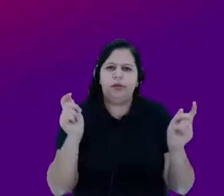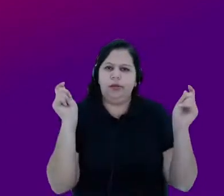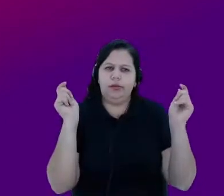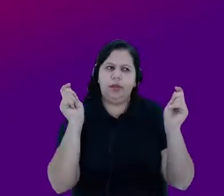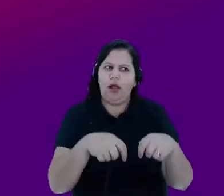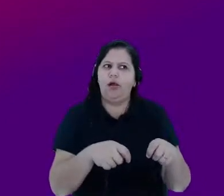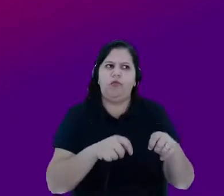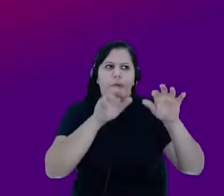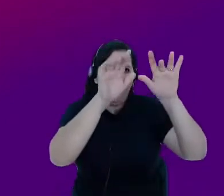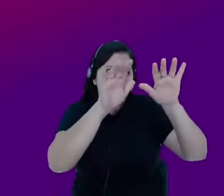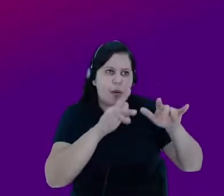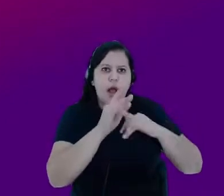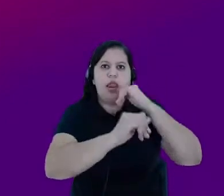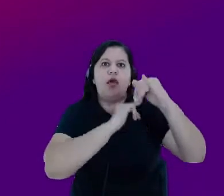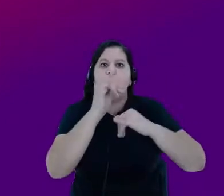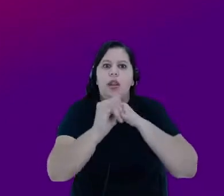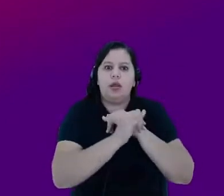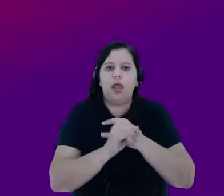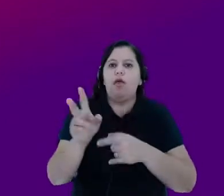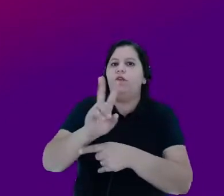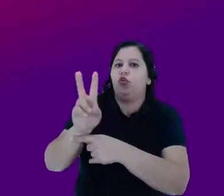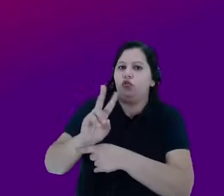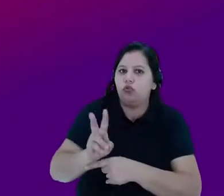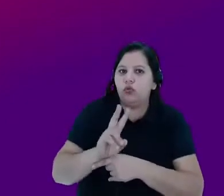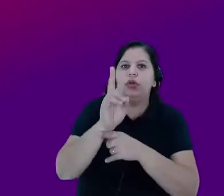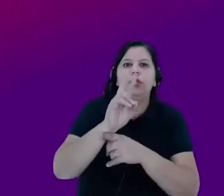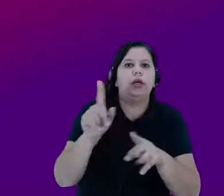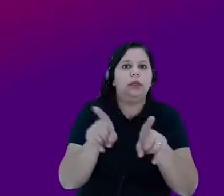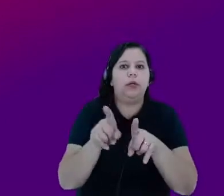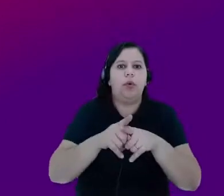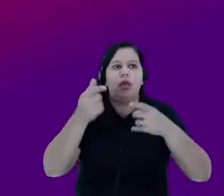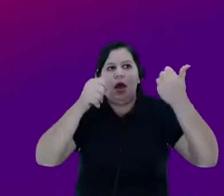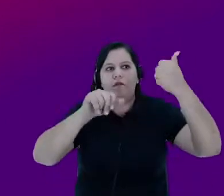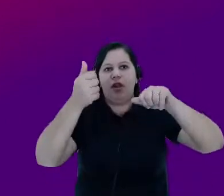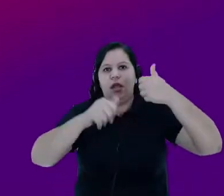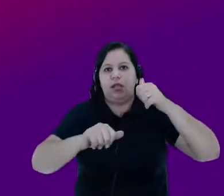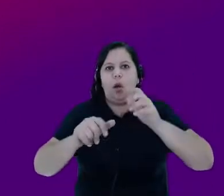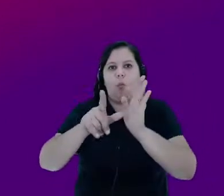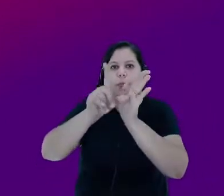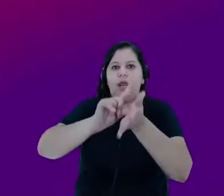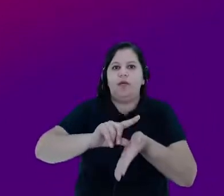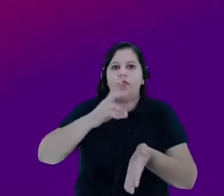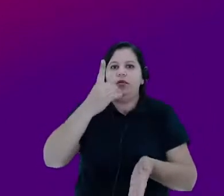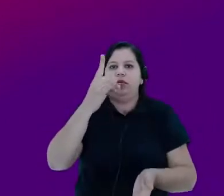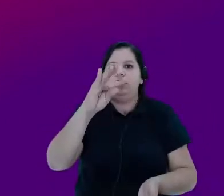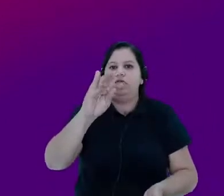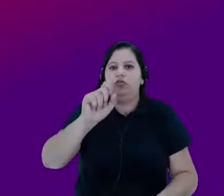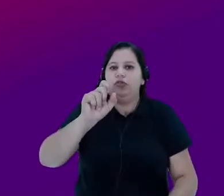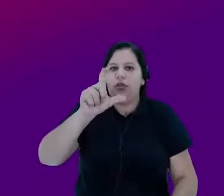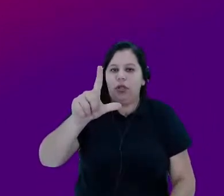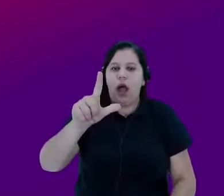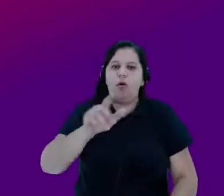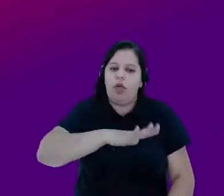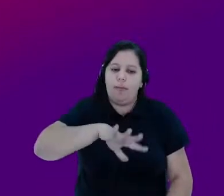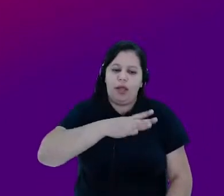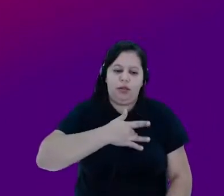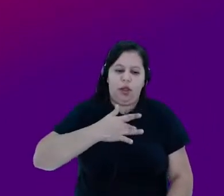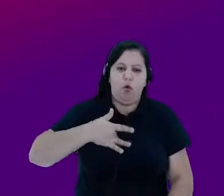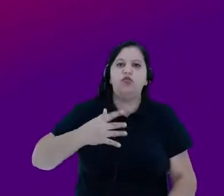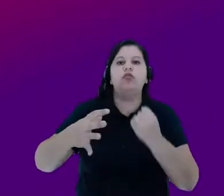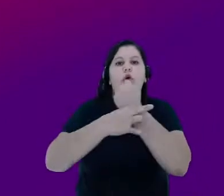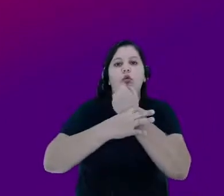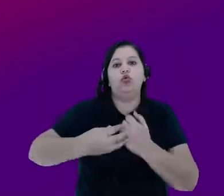bem como a parte de vistoria, inspeção e avaliação prévia digital para a parte de saúde, para os seguros de vida.